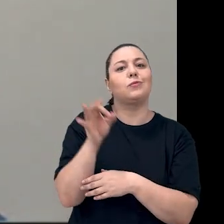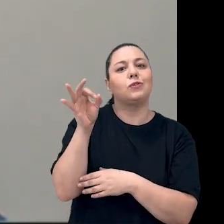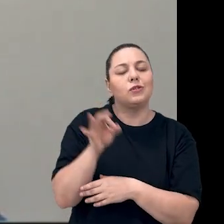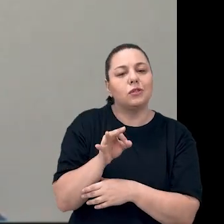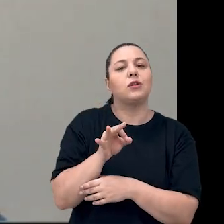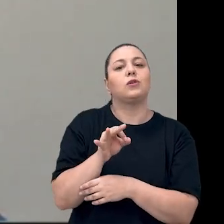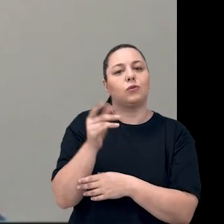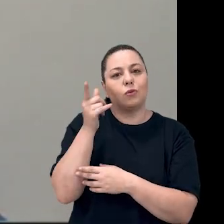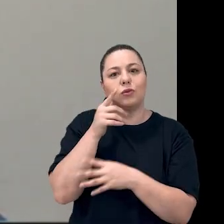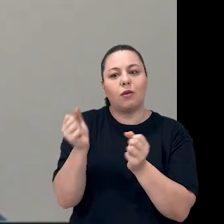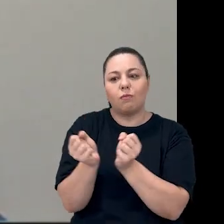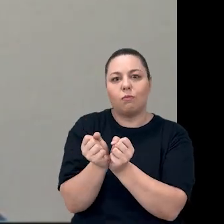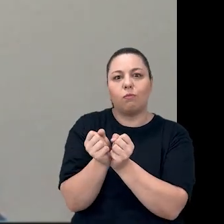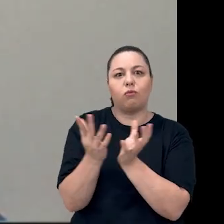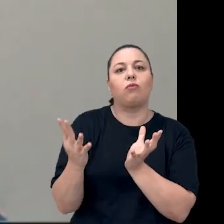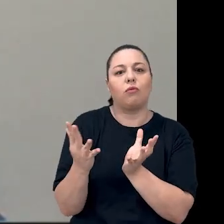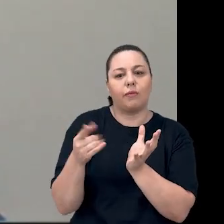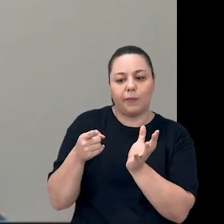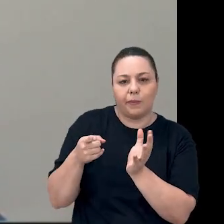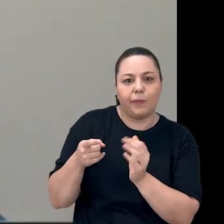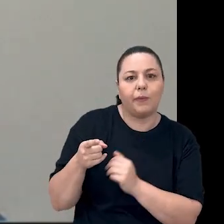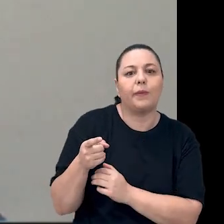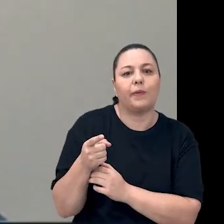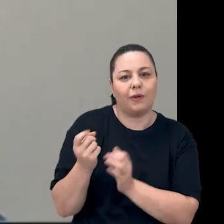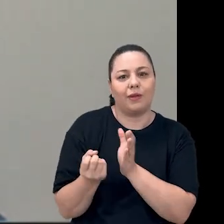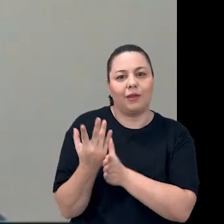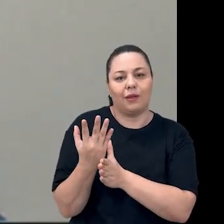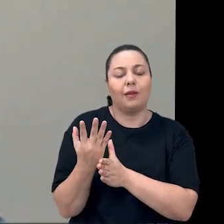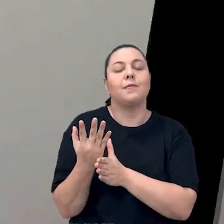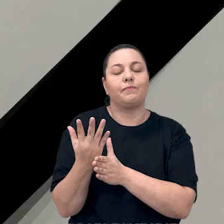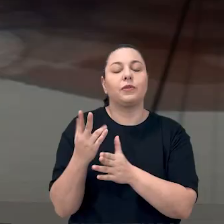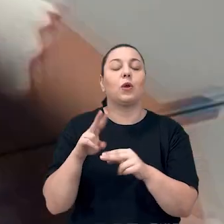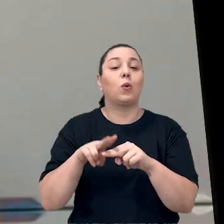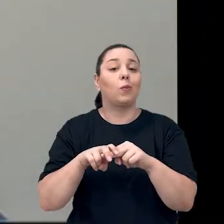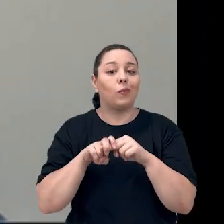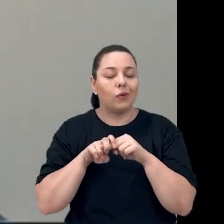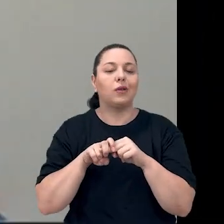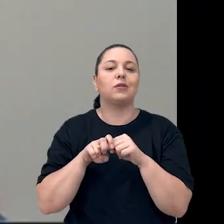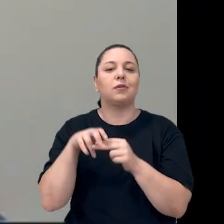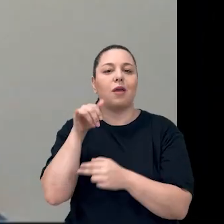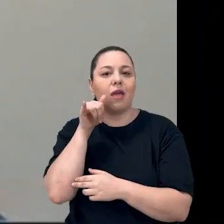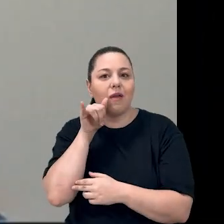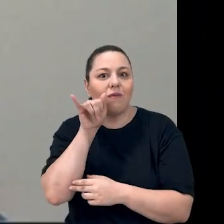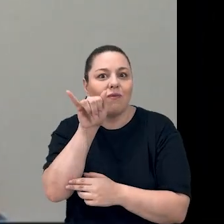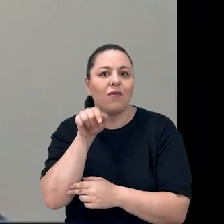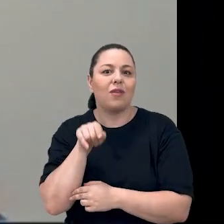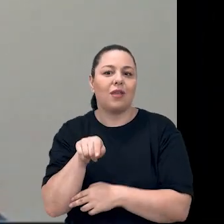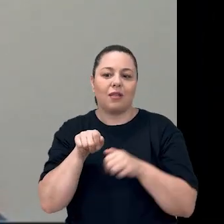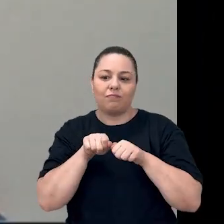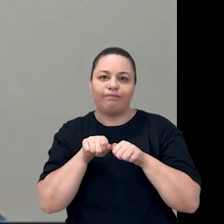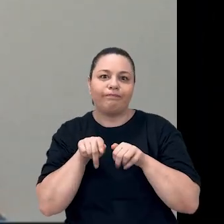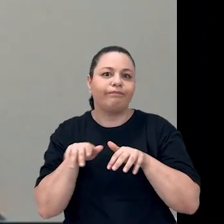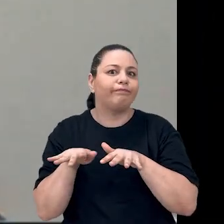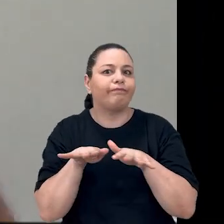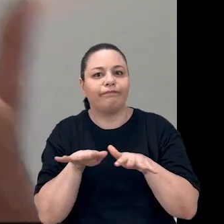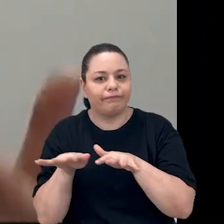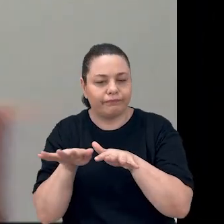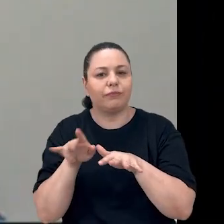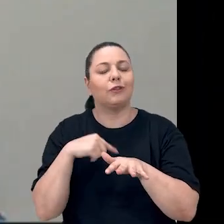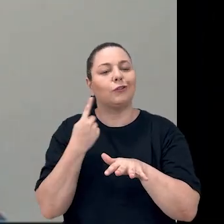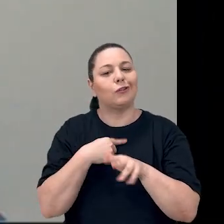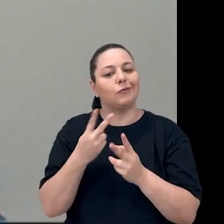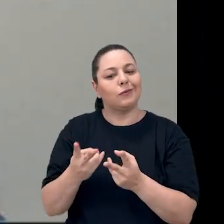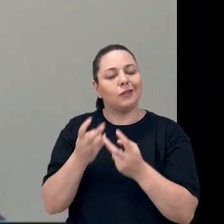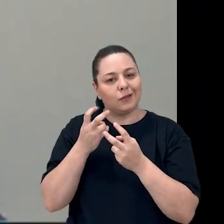lá, apenas 36% dos ovos haviam eclodido. Então, além dessas testes larvicida, da eclosão